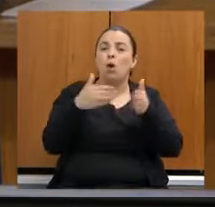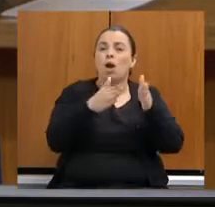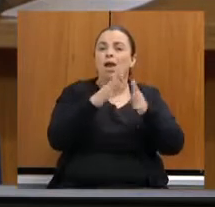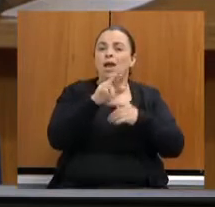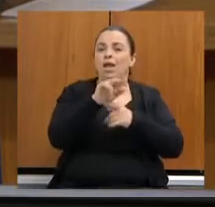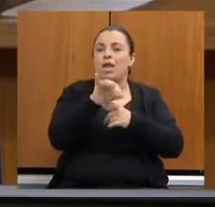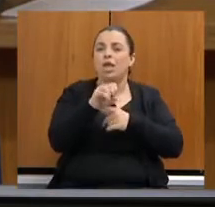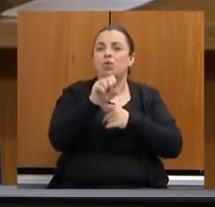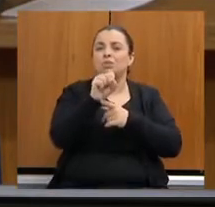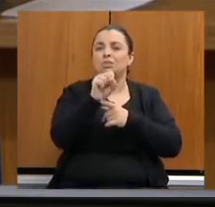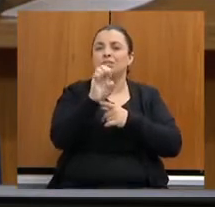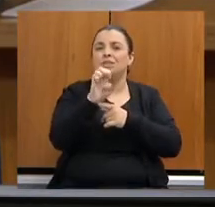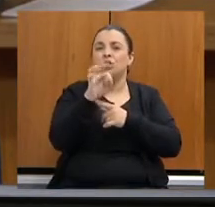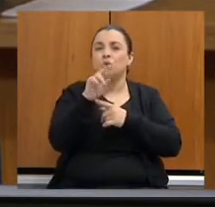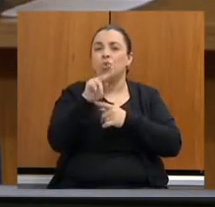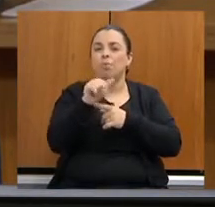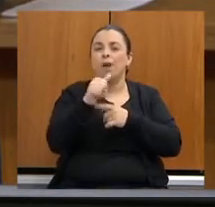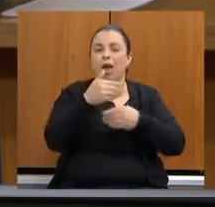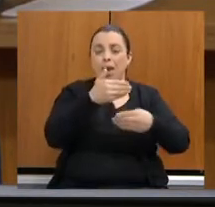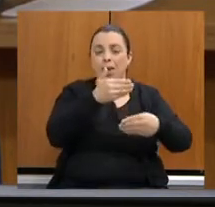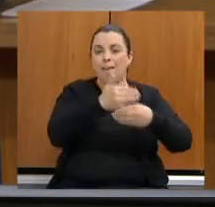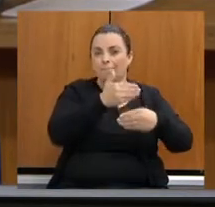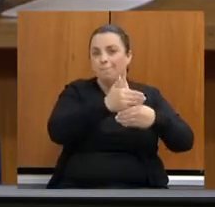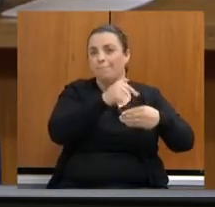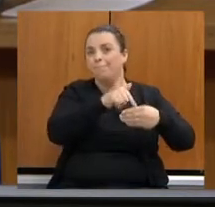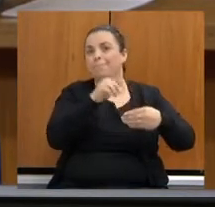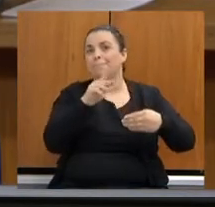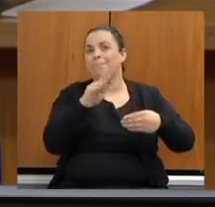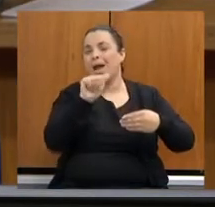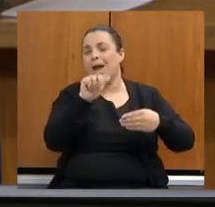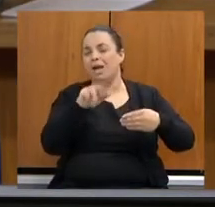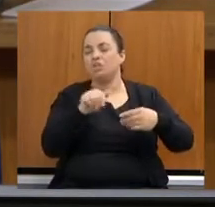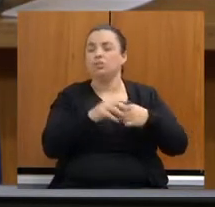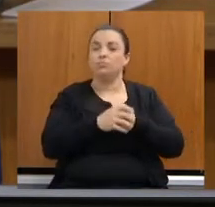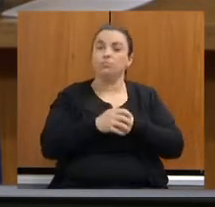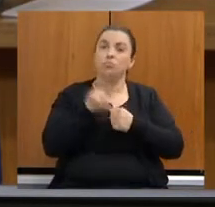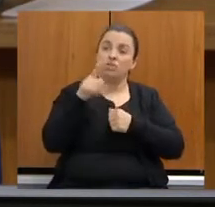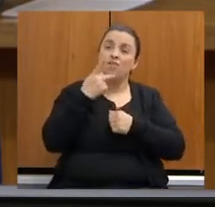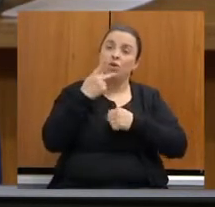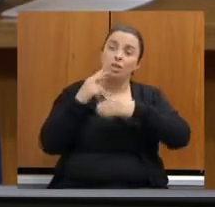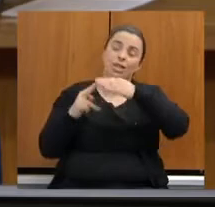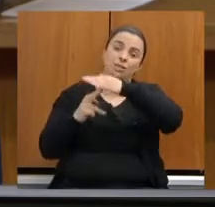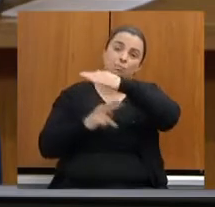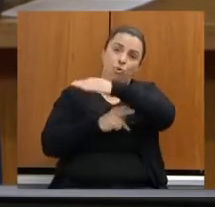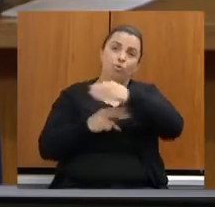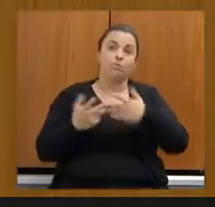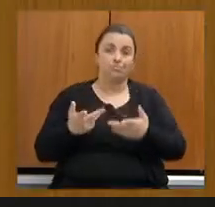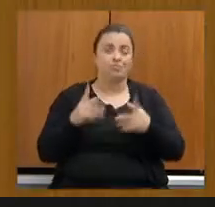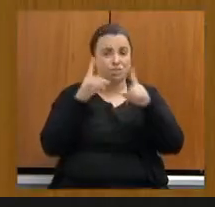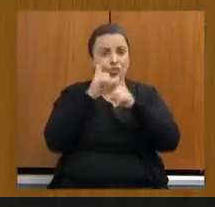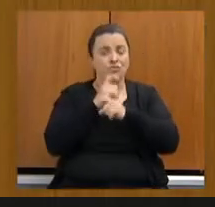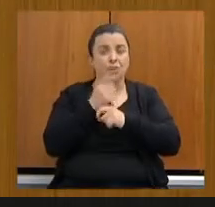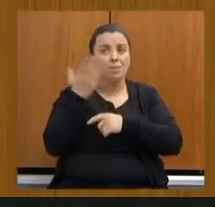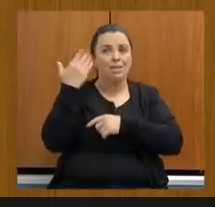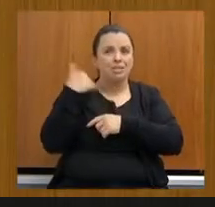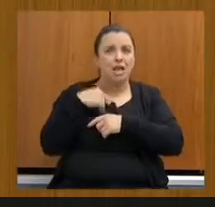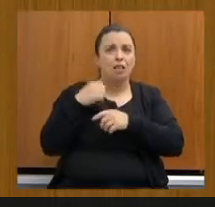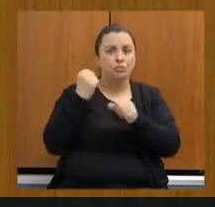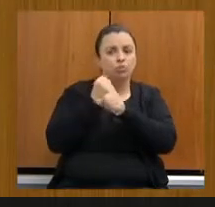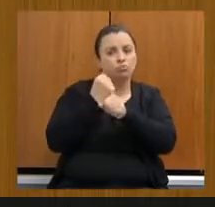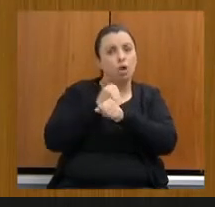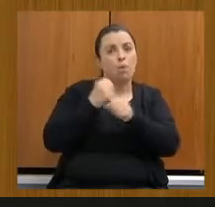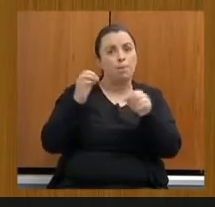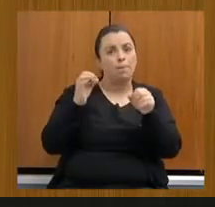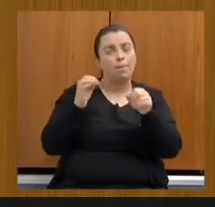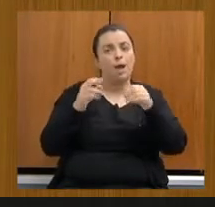que que acontece se eu falar a respeito das pontes é muito difícil a situação porque na época pontes foram feitas Então as pessoas